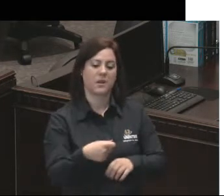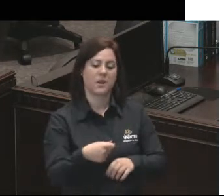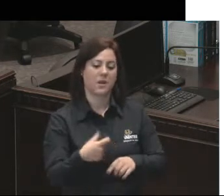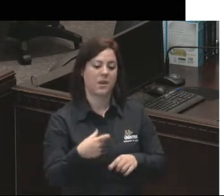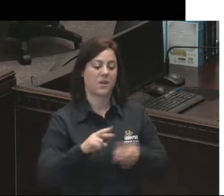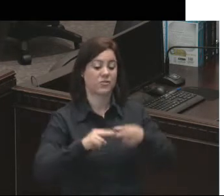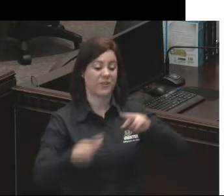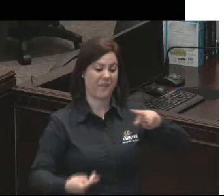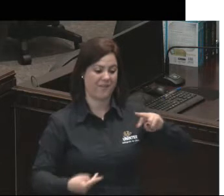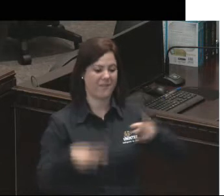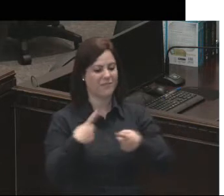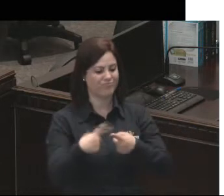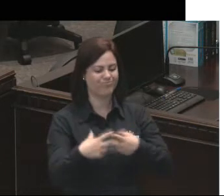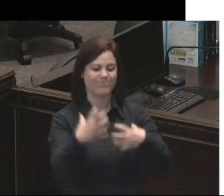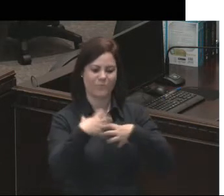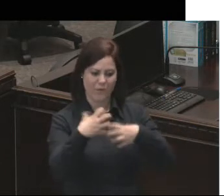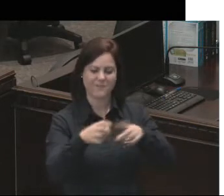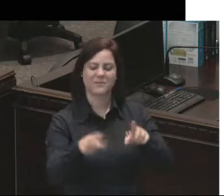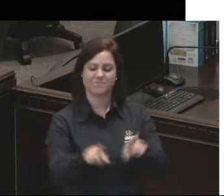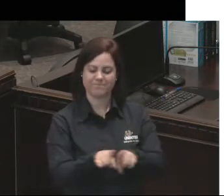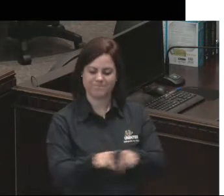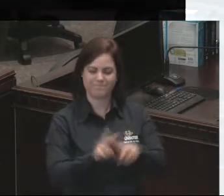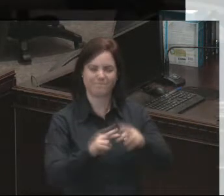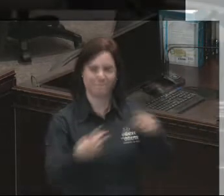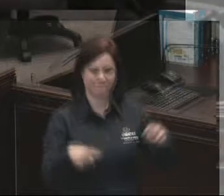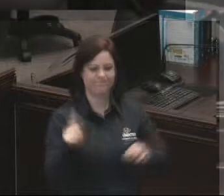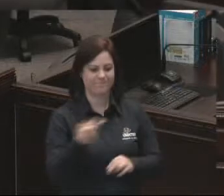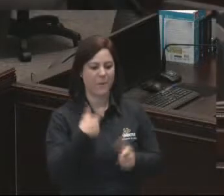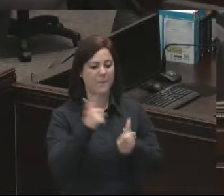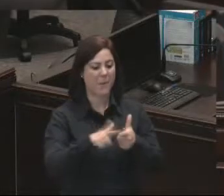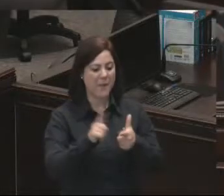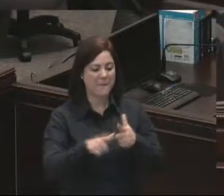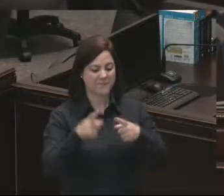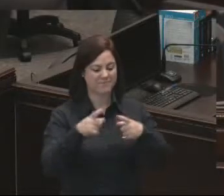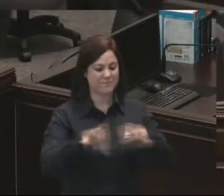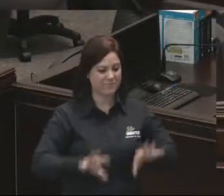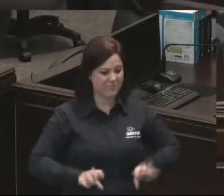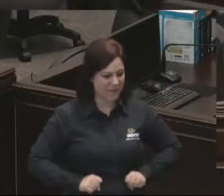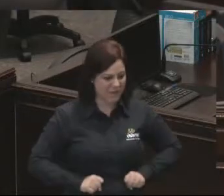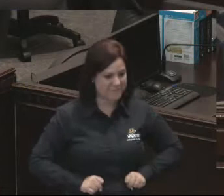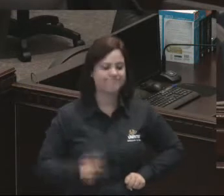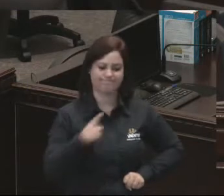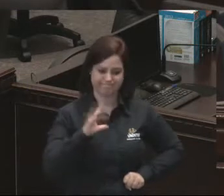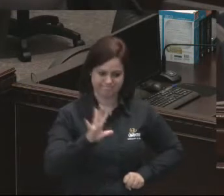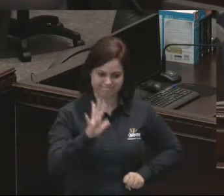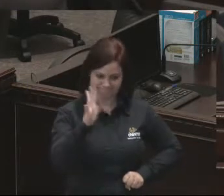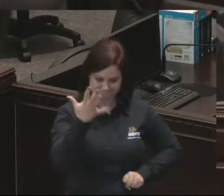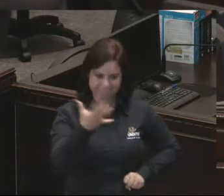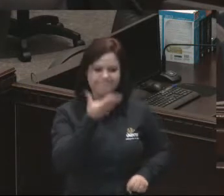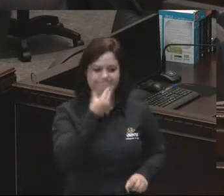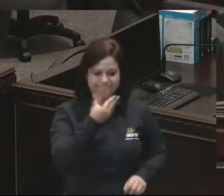chamados desreguladores endócrinos. Então, isso traz problemas tanto de infertilidade, que tem aumentado bastante fertilidade